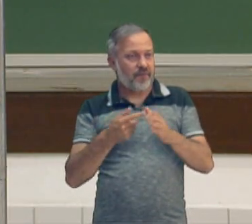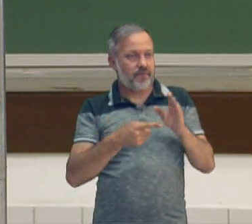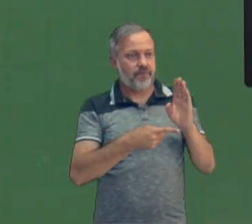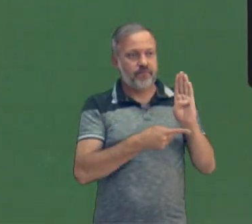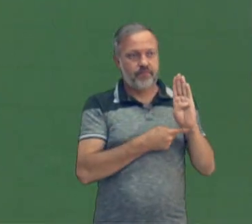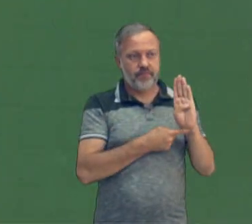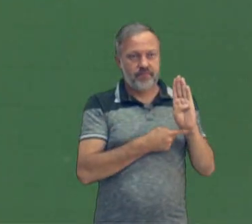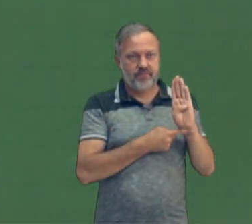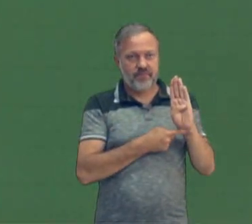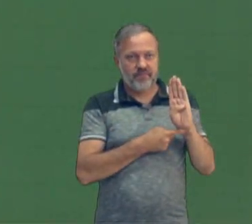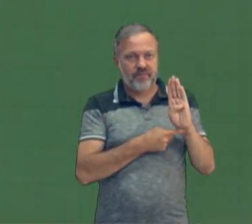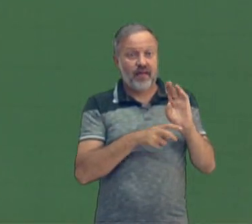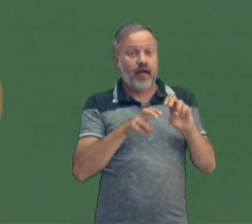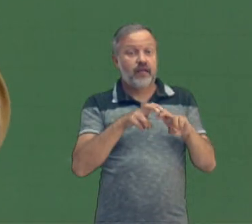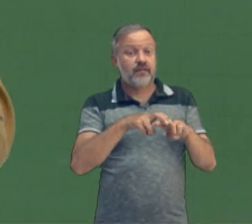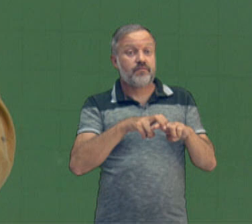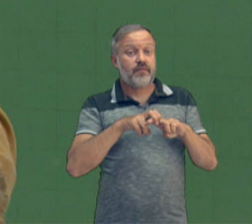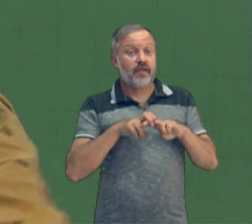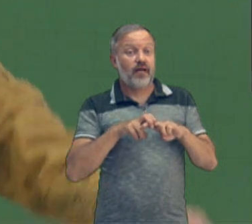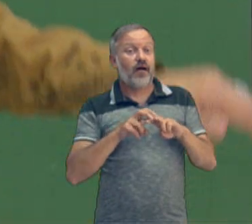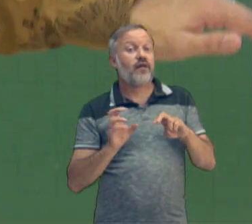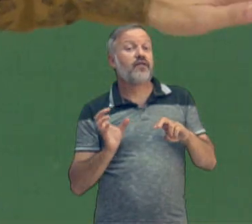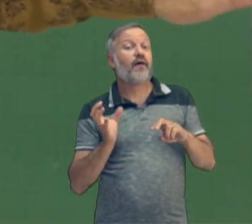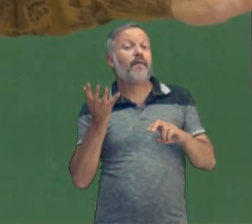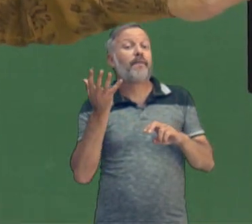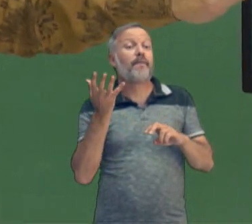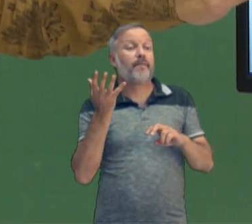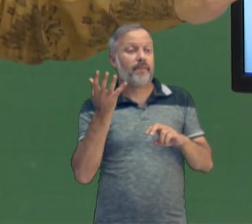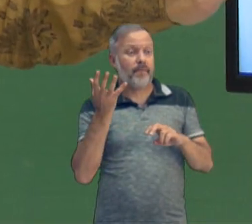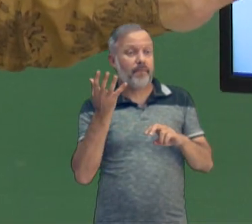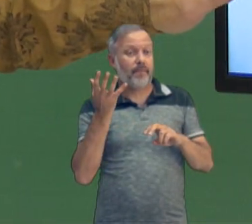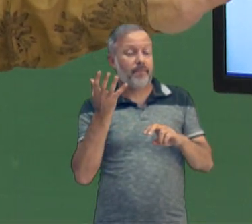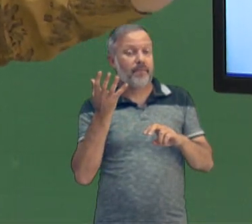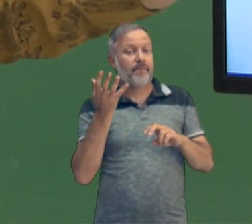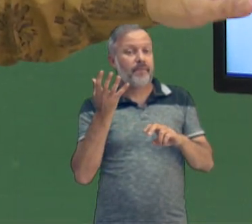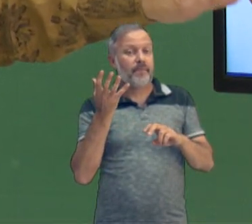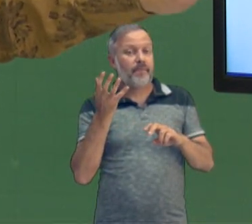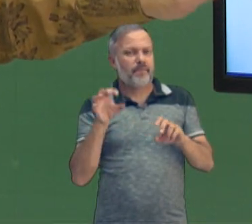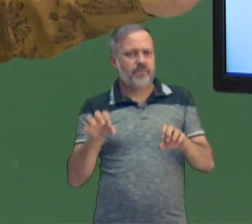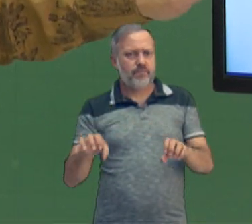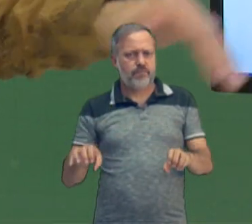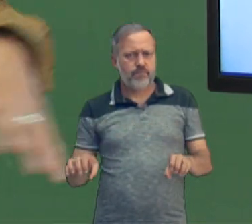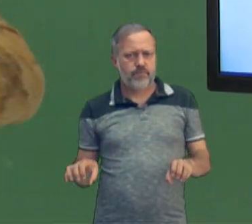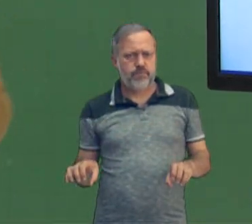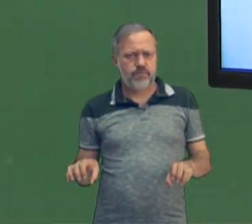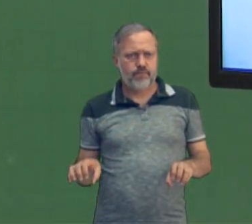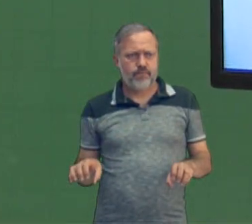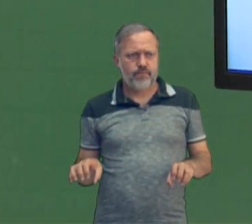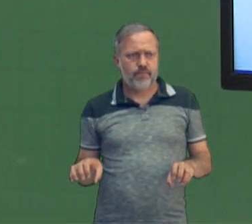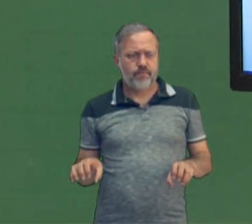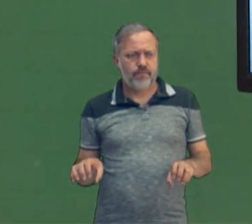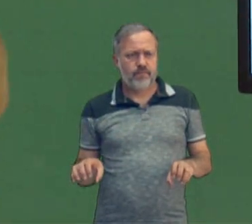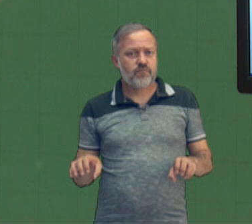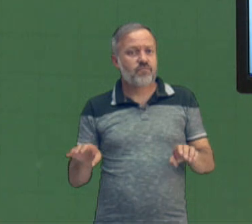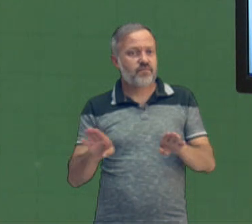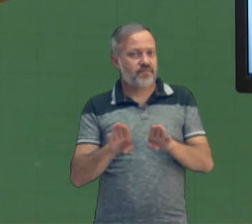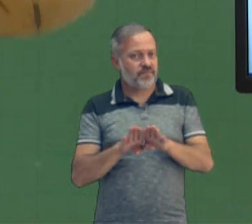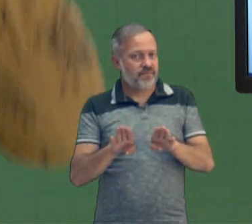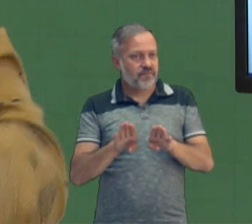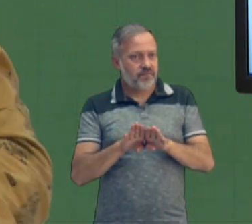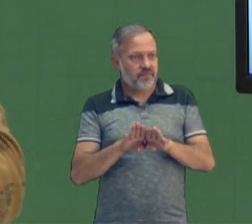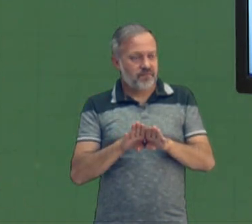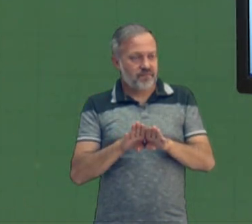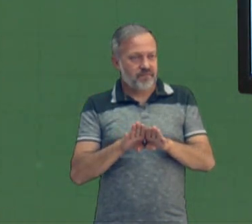efeito? Sim, esta é a resposta correta. É uma lei do budismo, ação e reação, causa e efeito, mas também é um